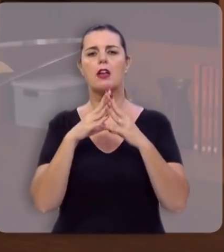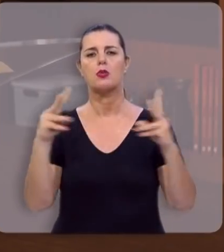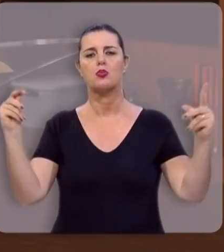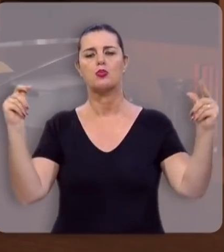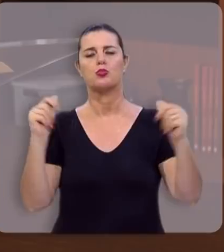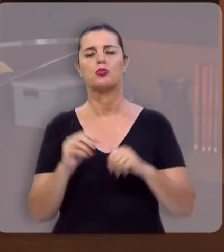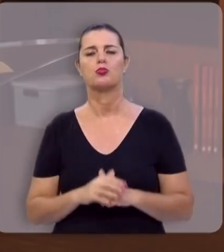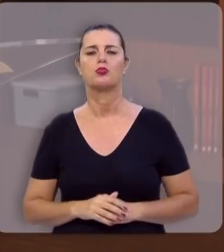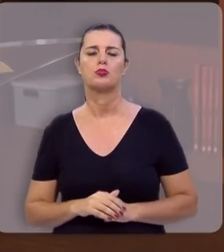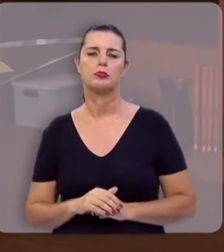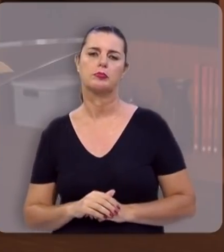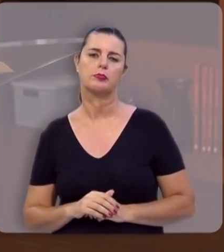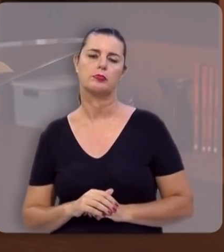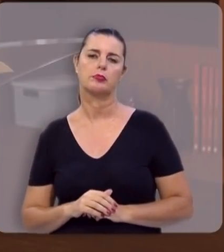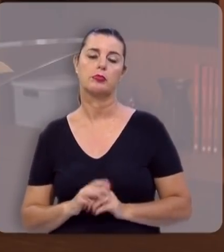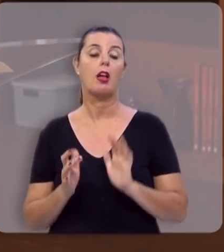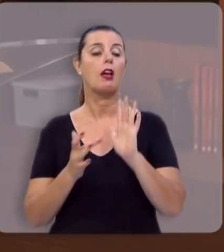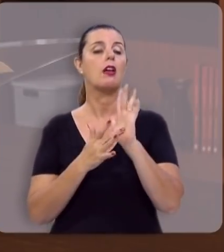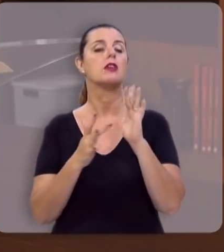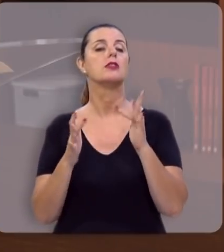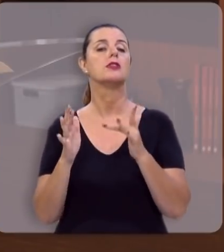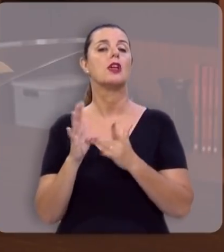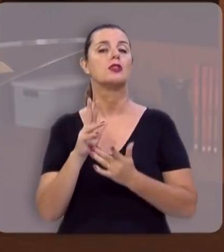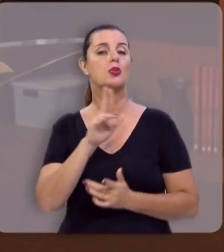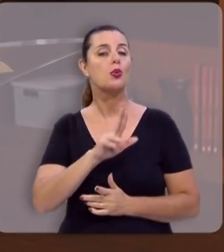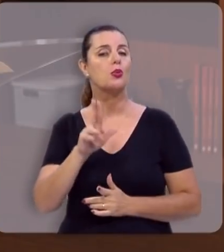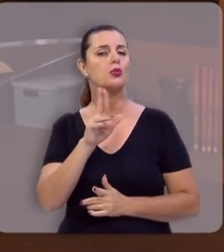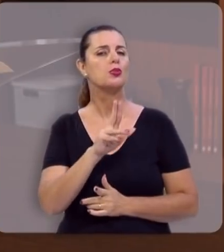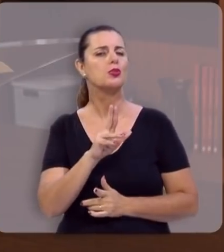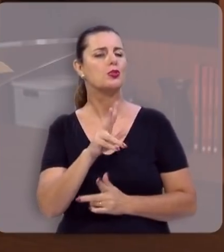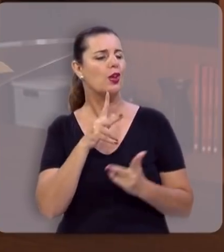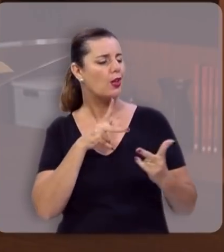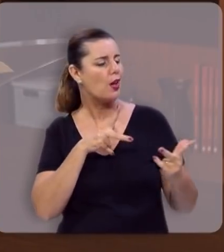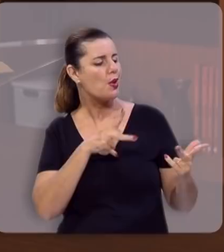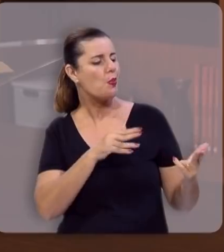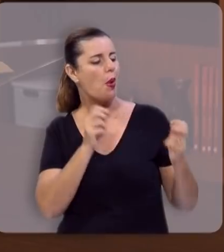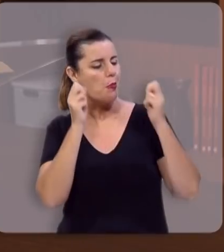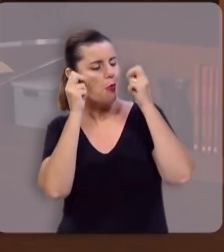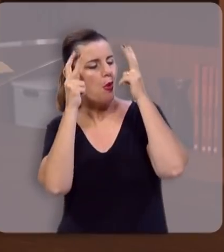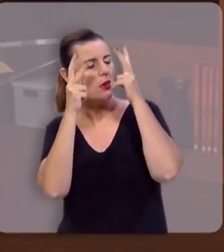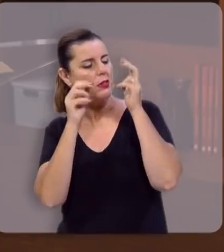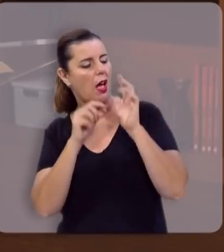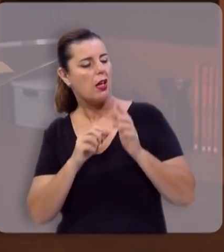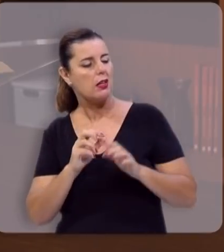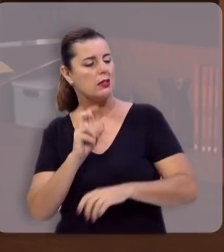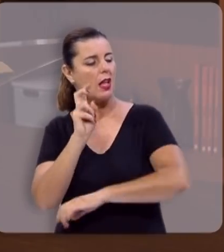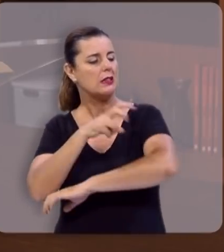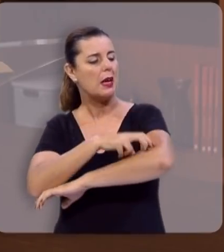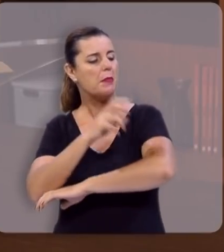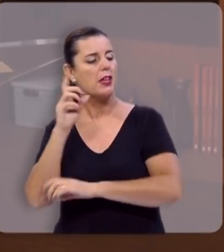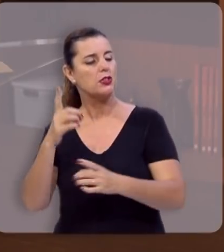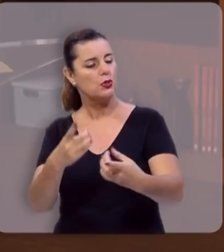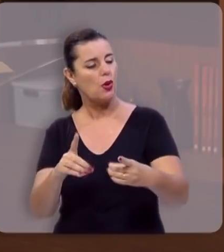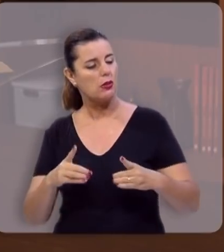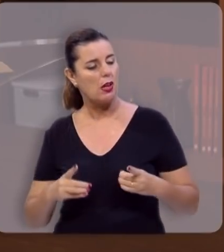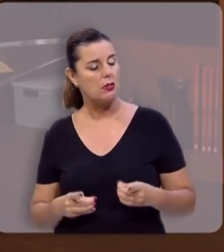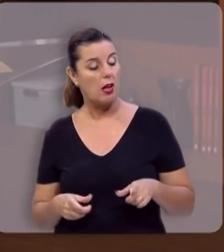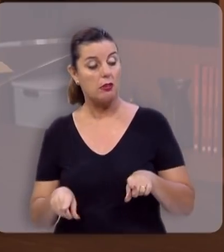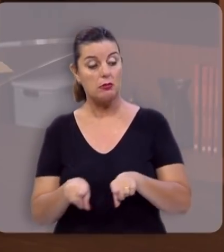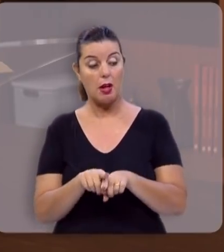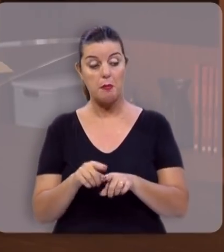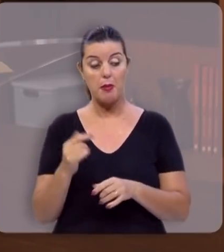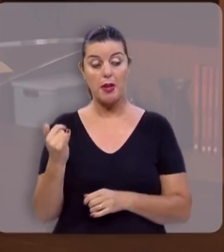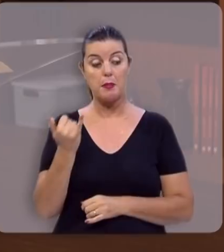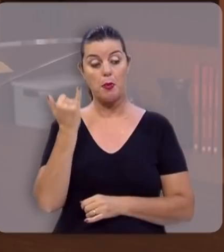curado. E Jesus aplica isso assim. Assim como Moisés levantou a serpente no deserto, importa que o Filho do Homem